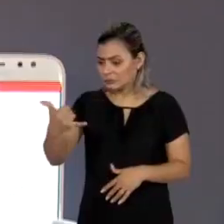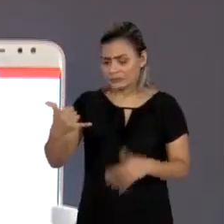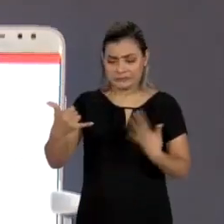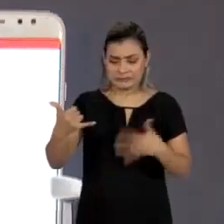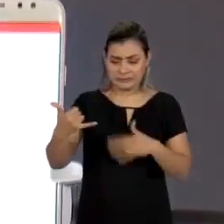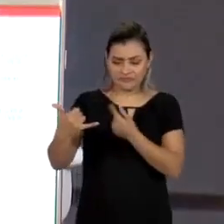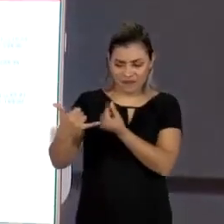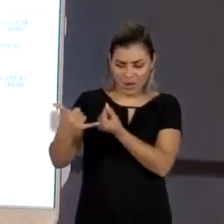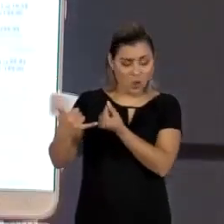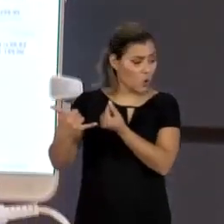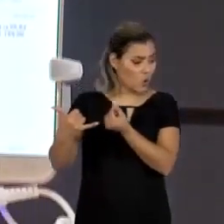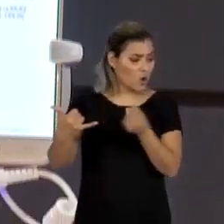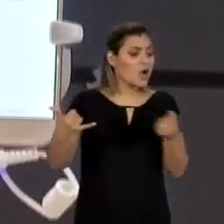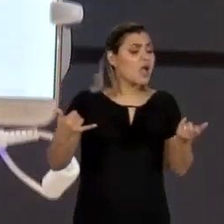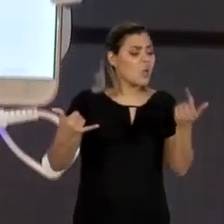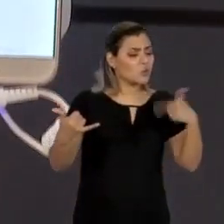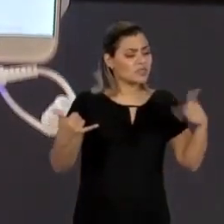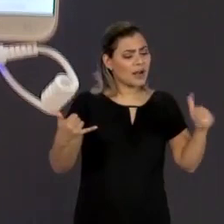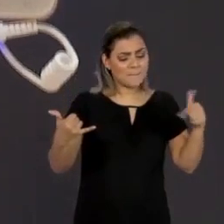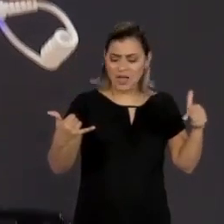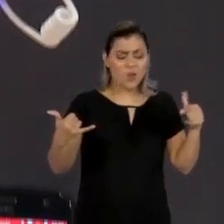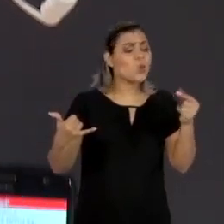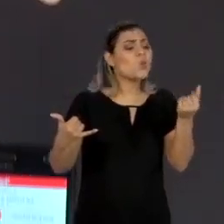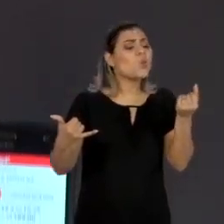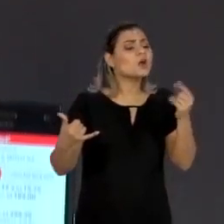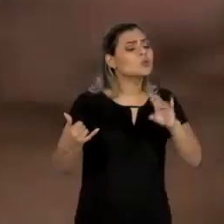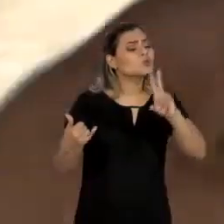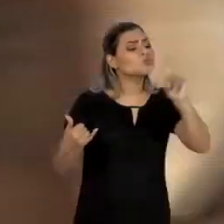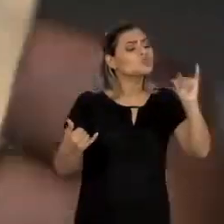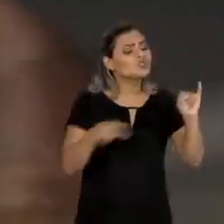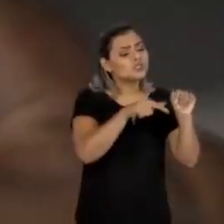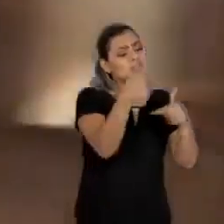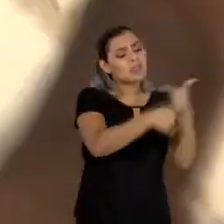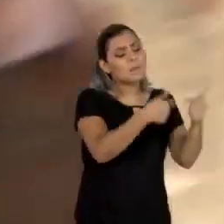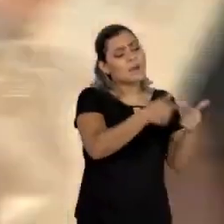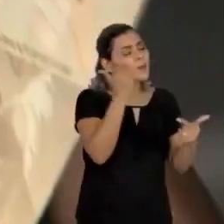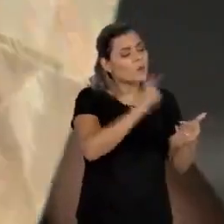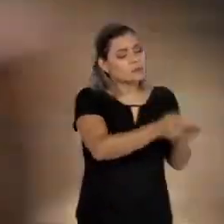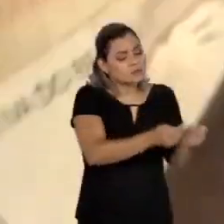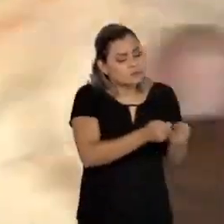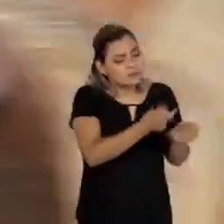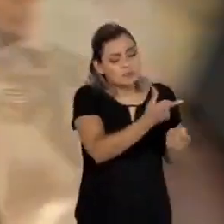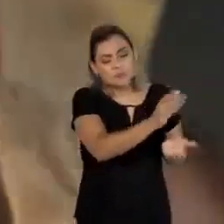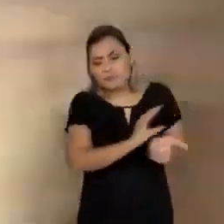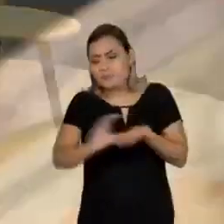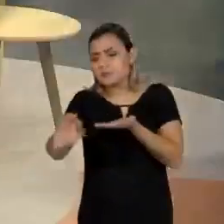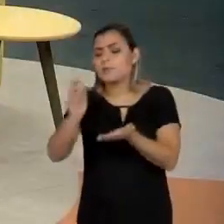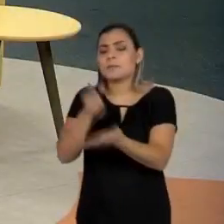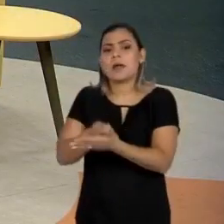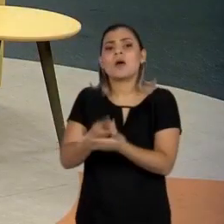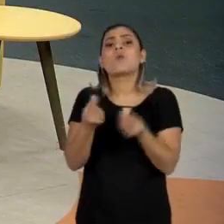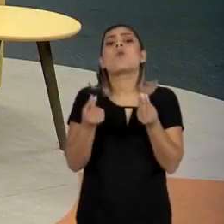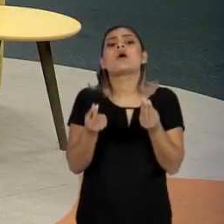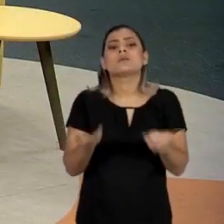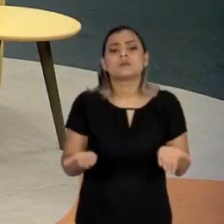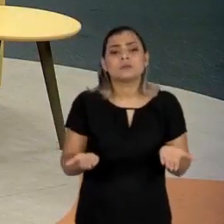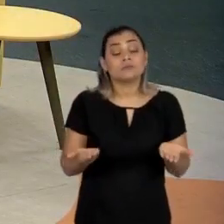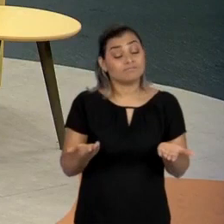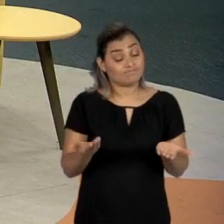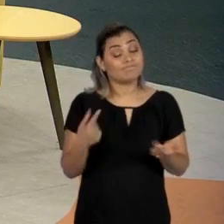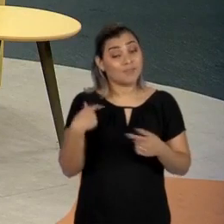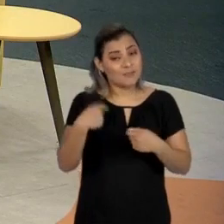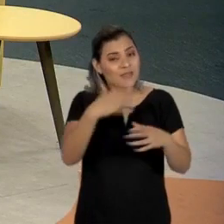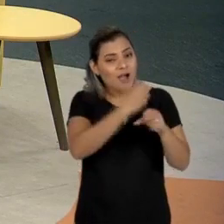você pensar duas vezes em relação a esse impulso. Antes de sair comprando, né? Exatamente. Então, calcula quantas horas você precisa